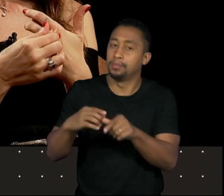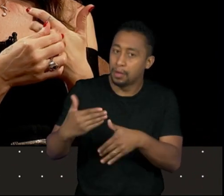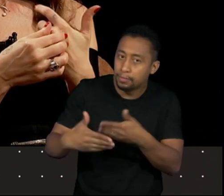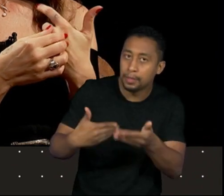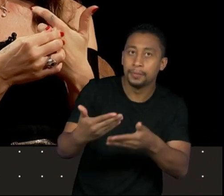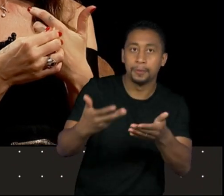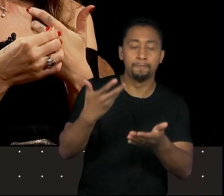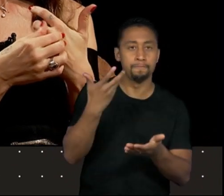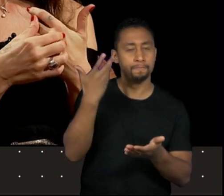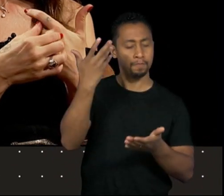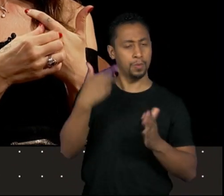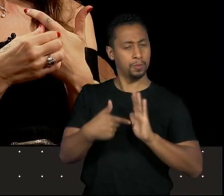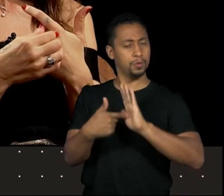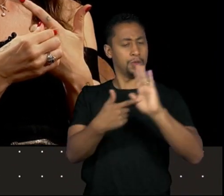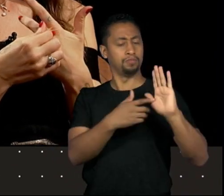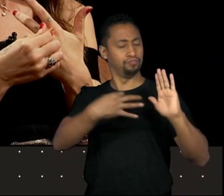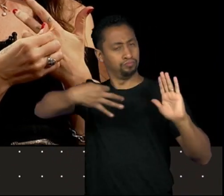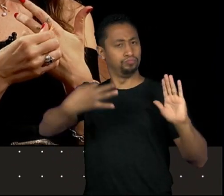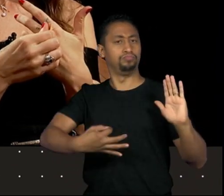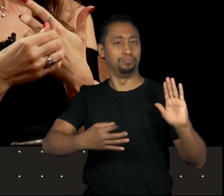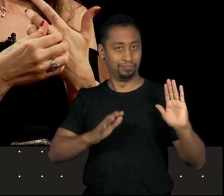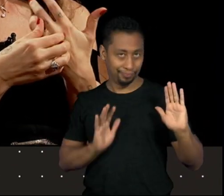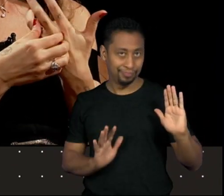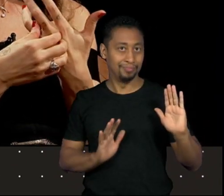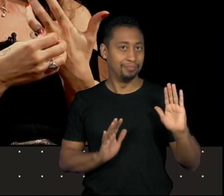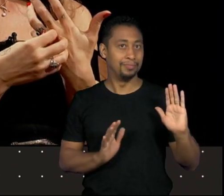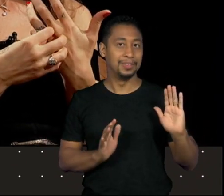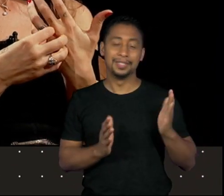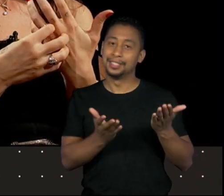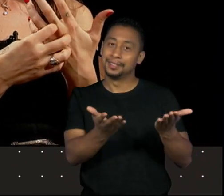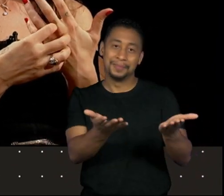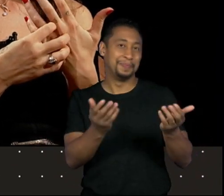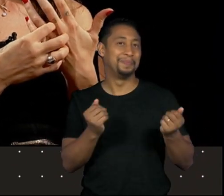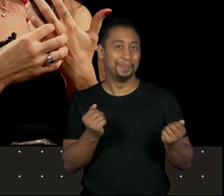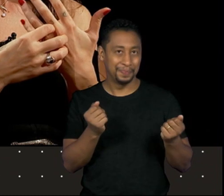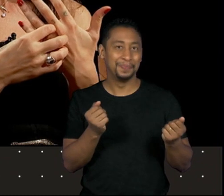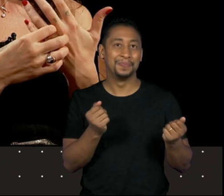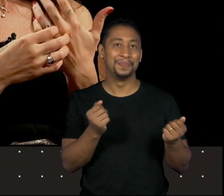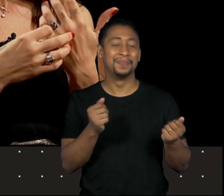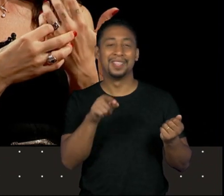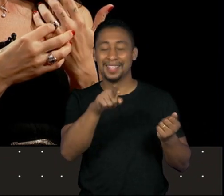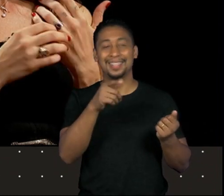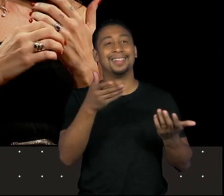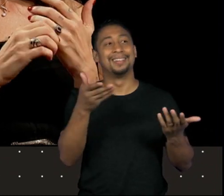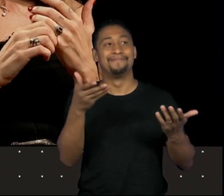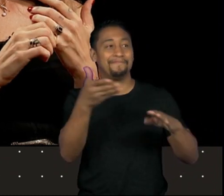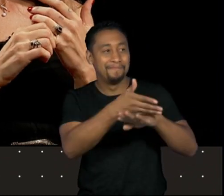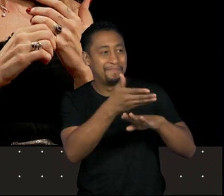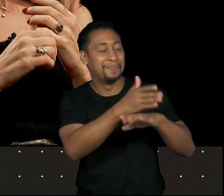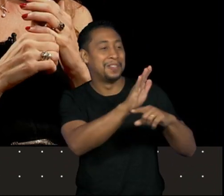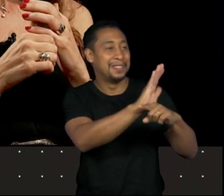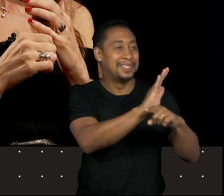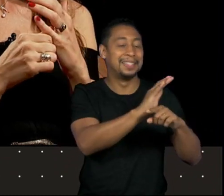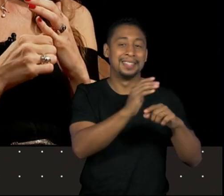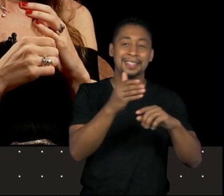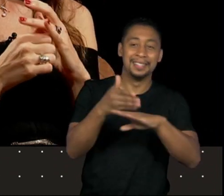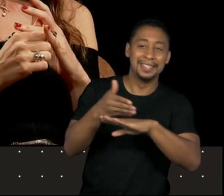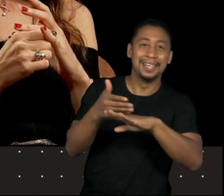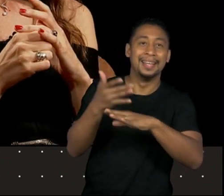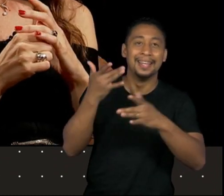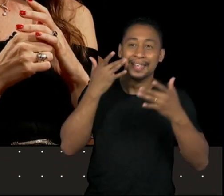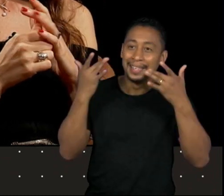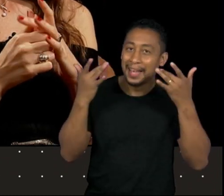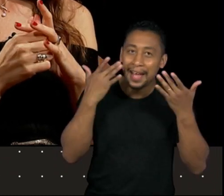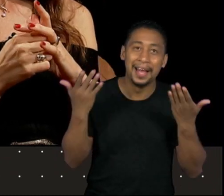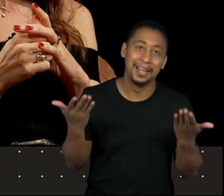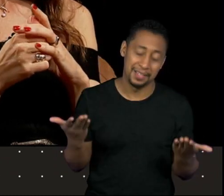terem uma personalidade própria, né? Ela sempre foi ligada também ao cinema, ao teatro.